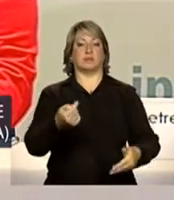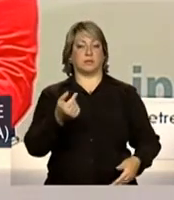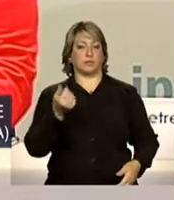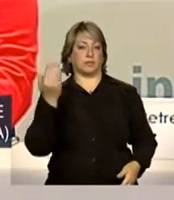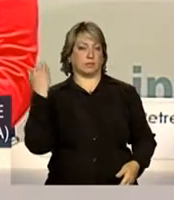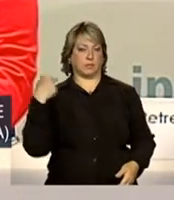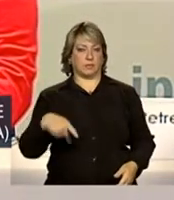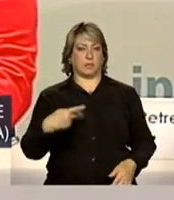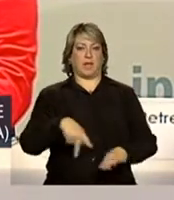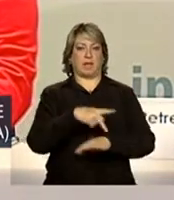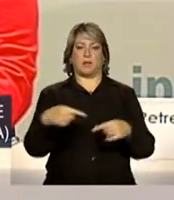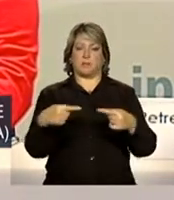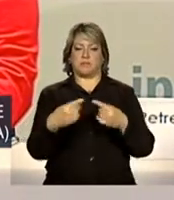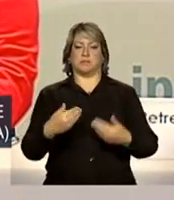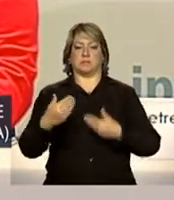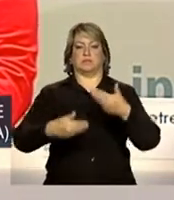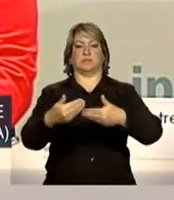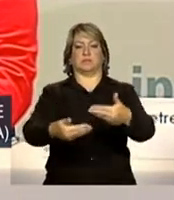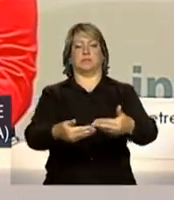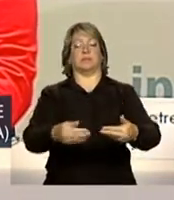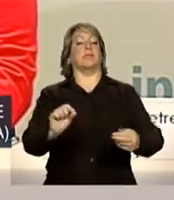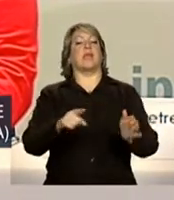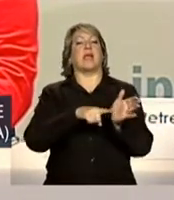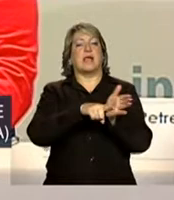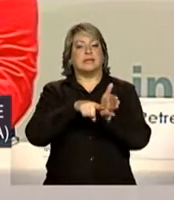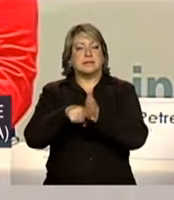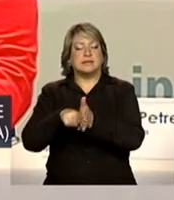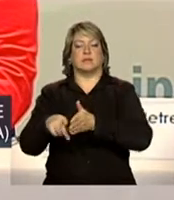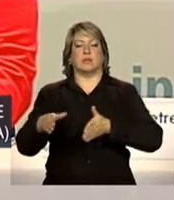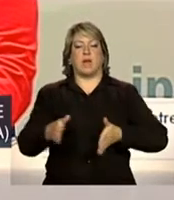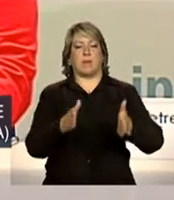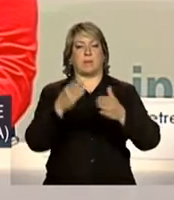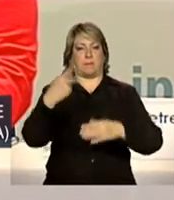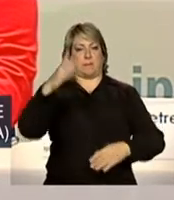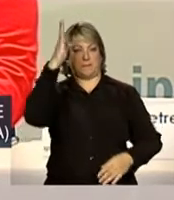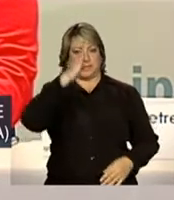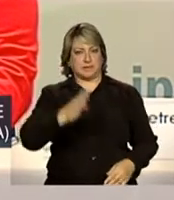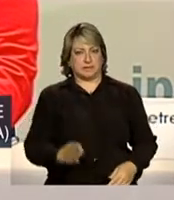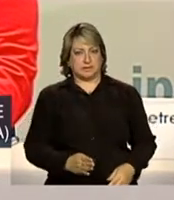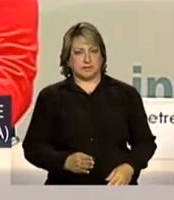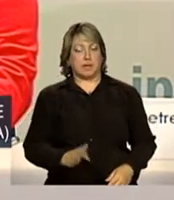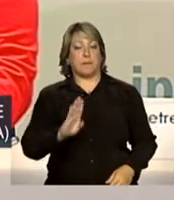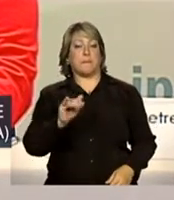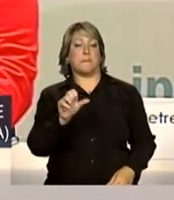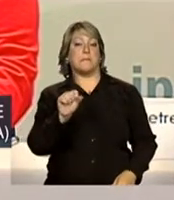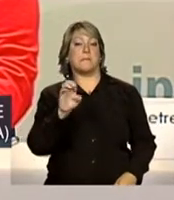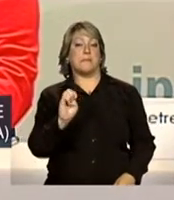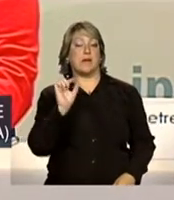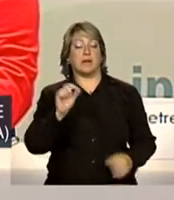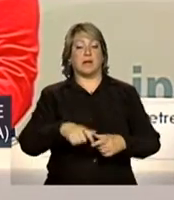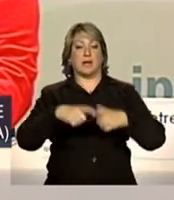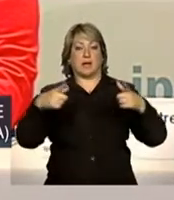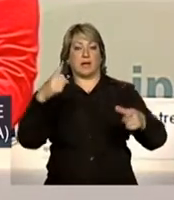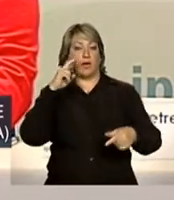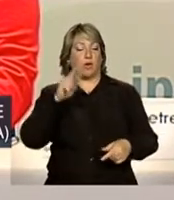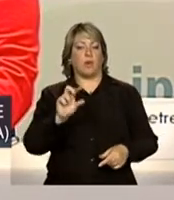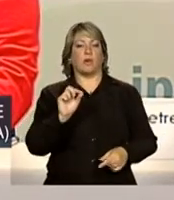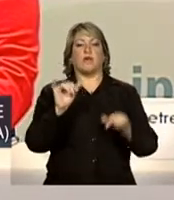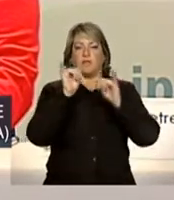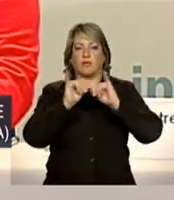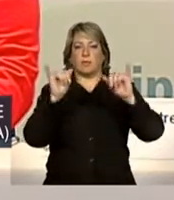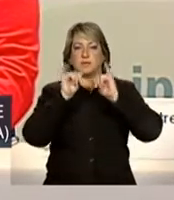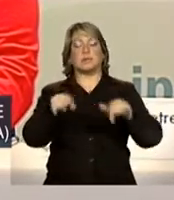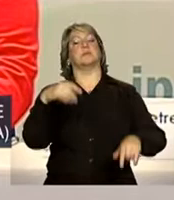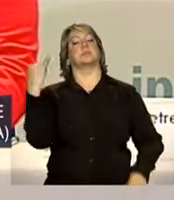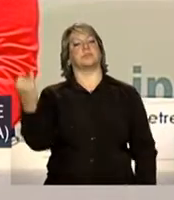país. Ou seja, a análise dos caminhos brasileiros, embasada na ampla observação de dados, tem